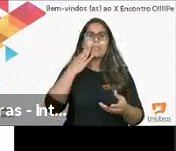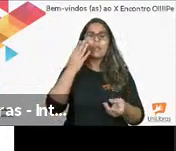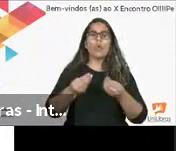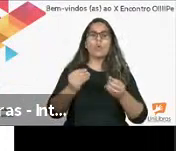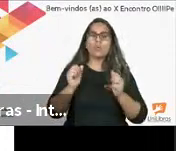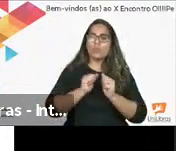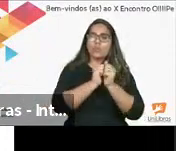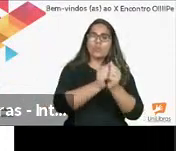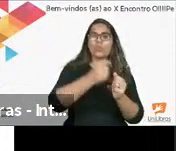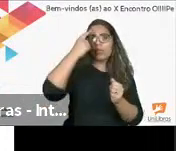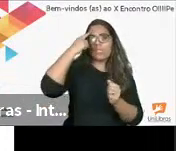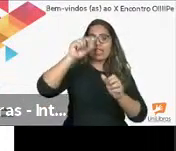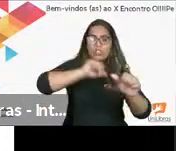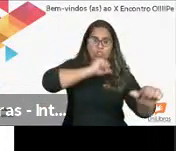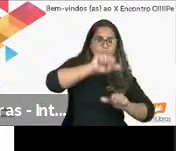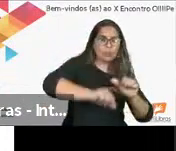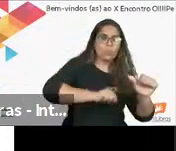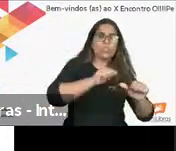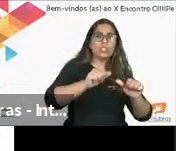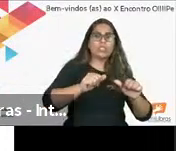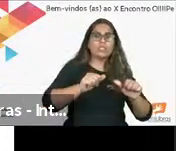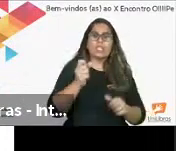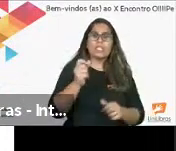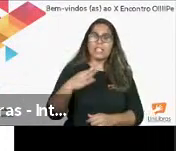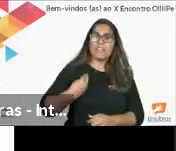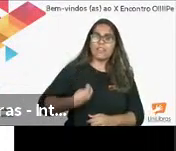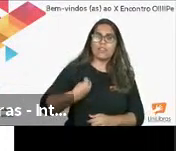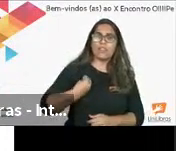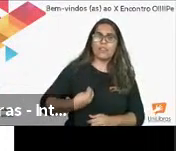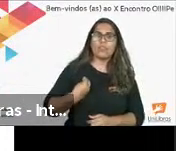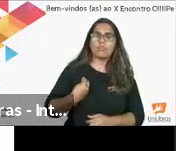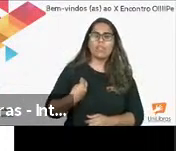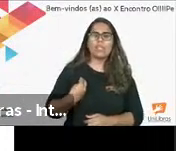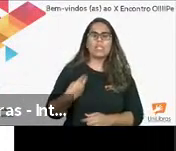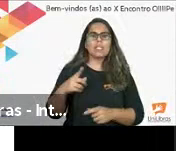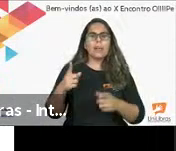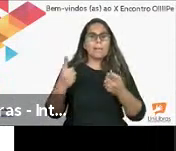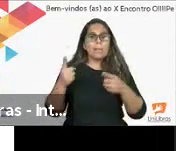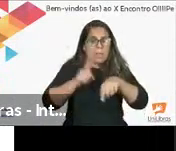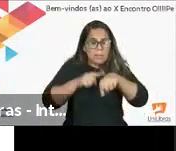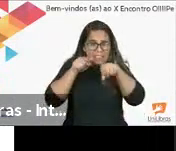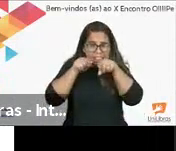a ideia de mudança. Os seres vivos, ao mesmo tempo que eles são